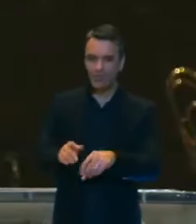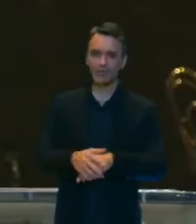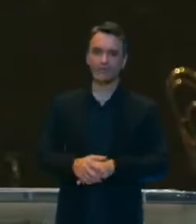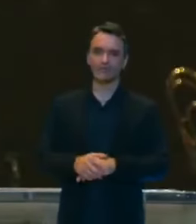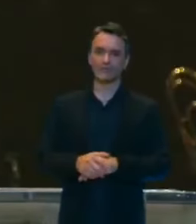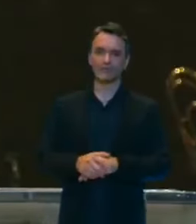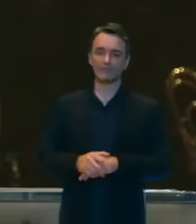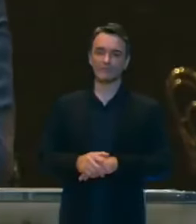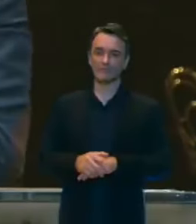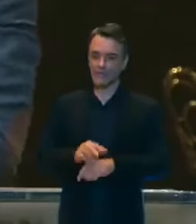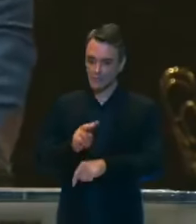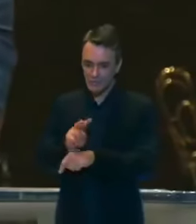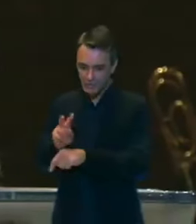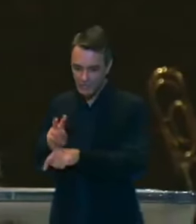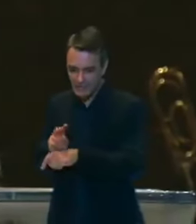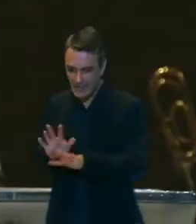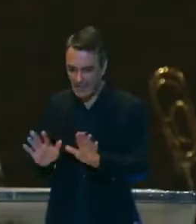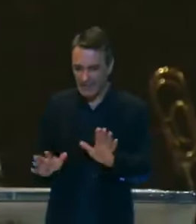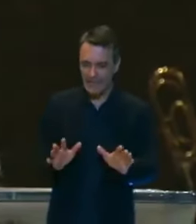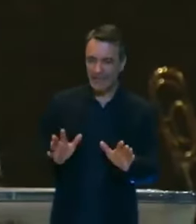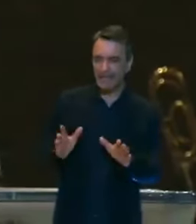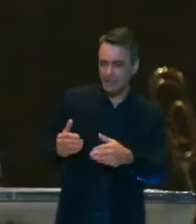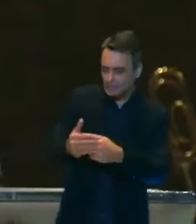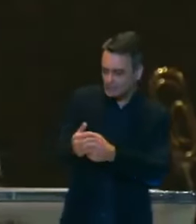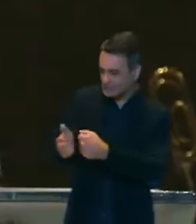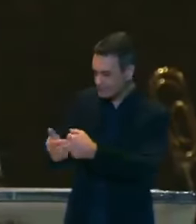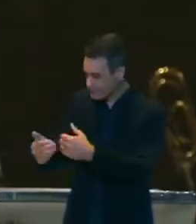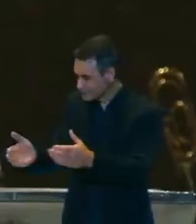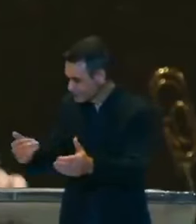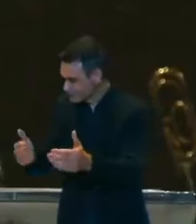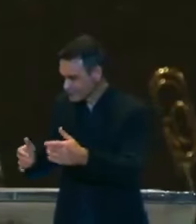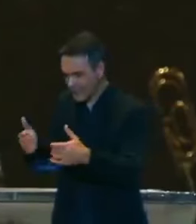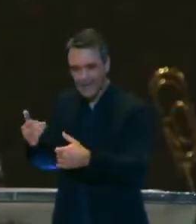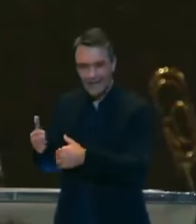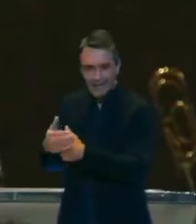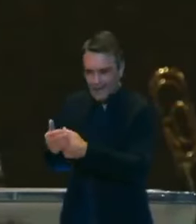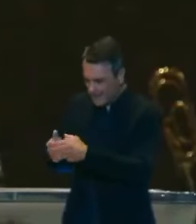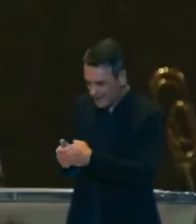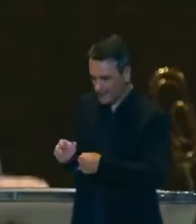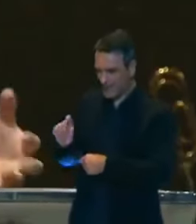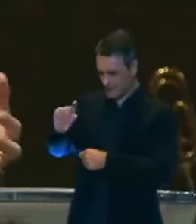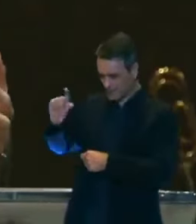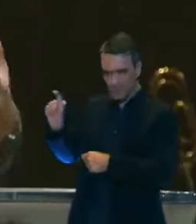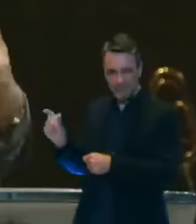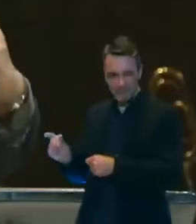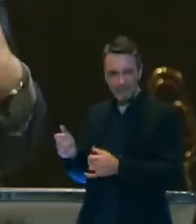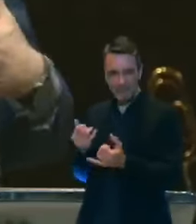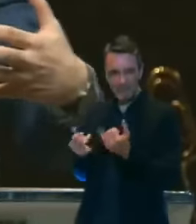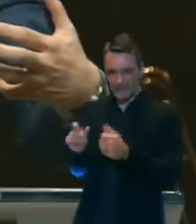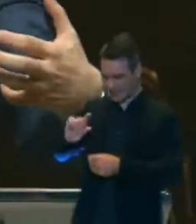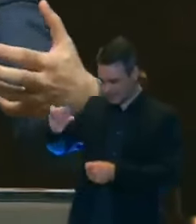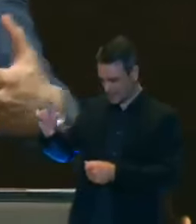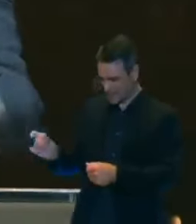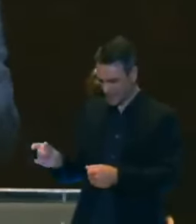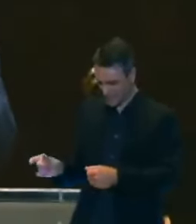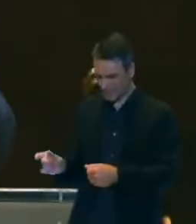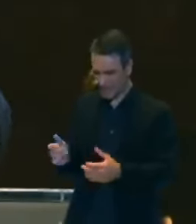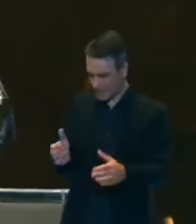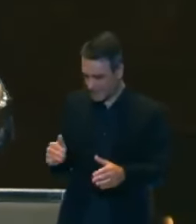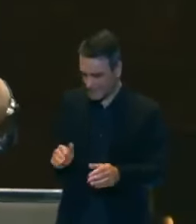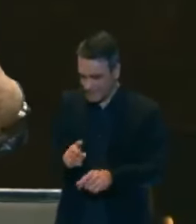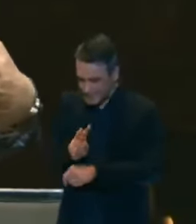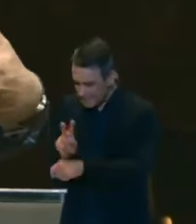braços recolherá os cordeirinhos e os carregará no colo. O braço de Deus que